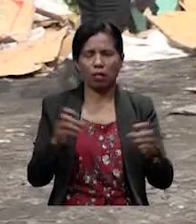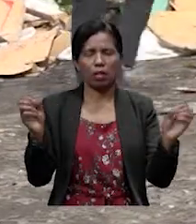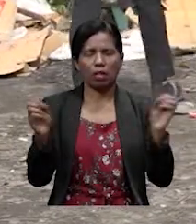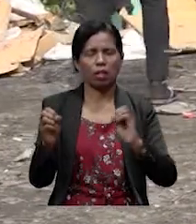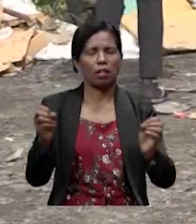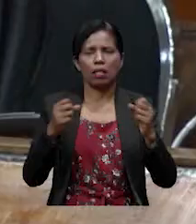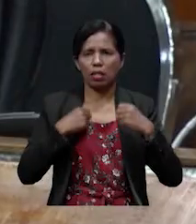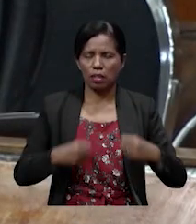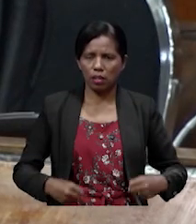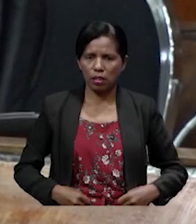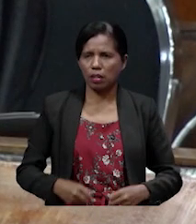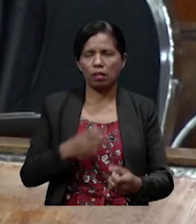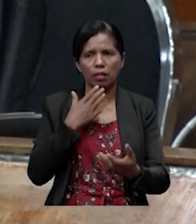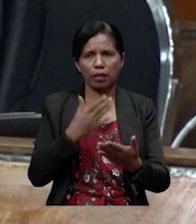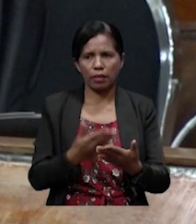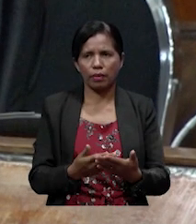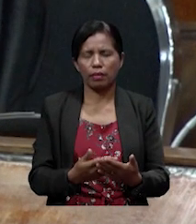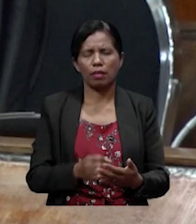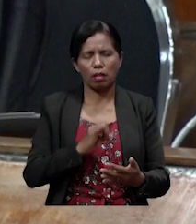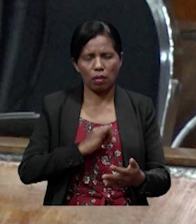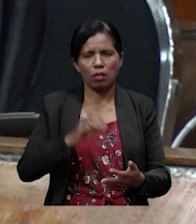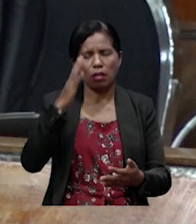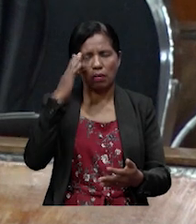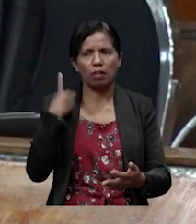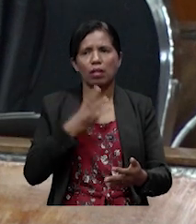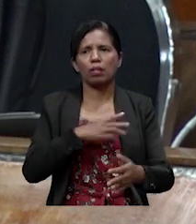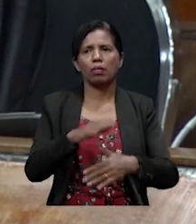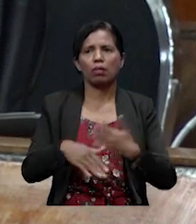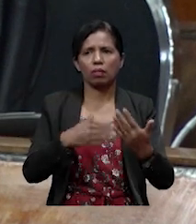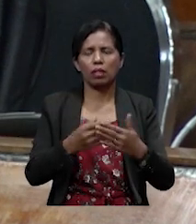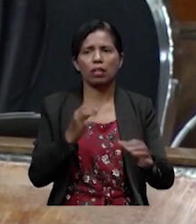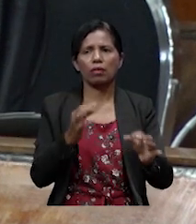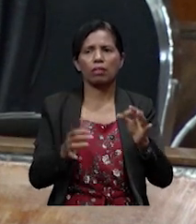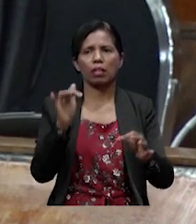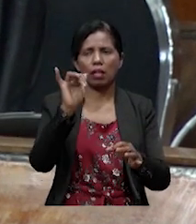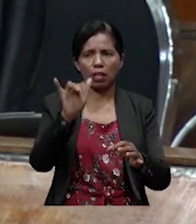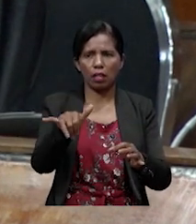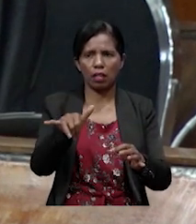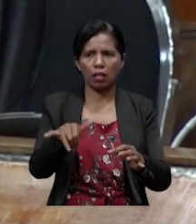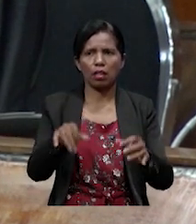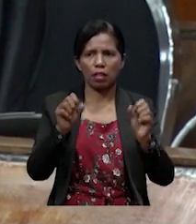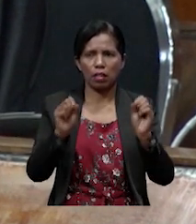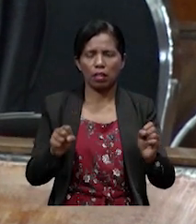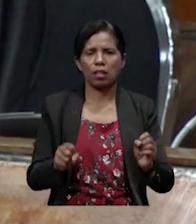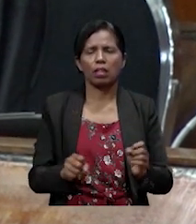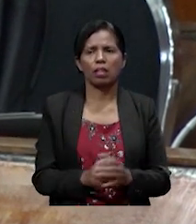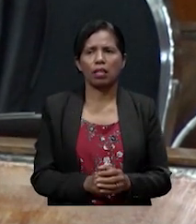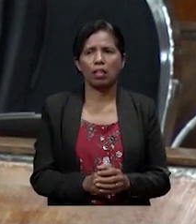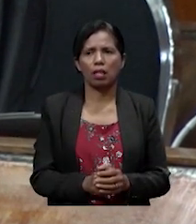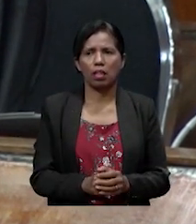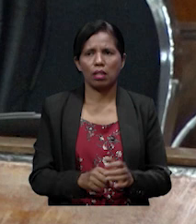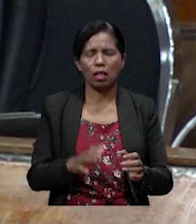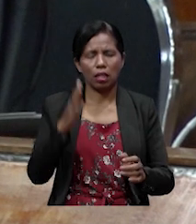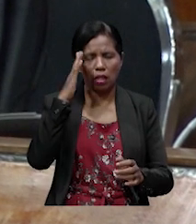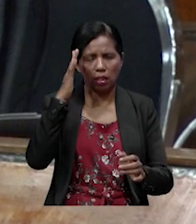saudável la dia ia hono in ita hutu ting hano in se ita kara ba hela ia fatin e bai tamos tenga asumi re hat ting hatene an